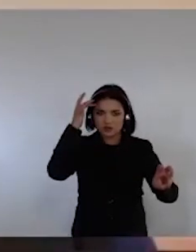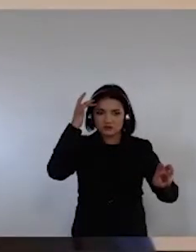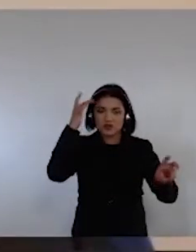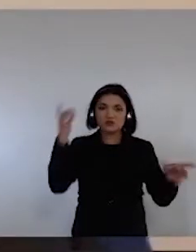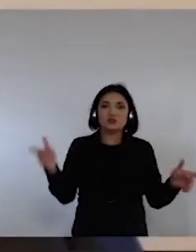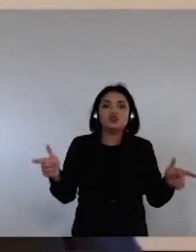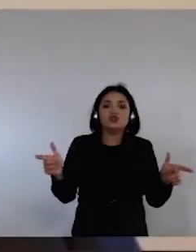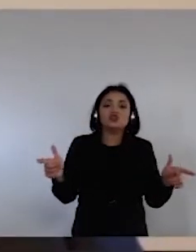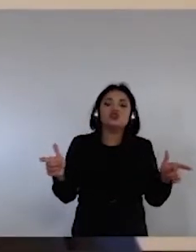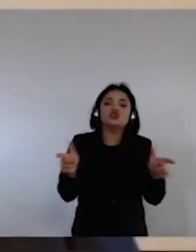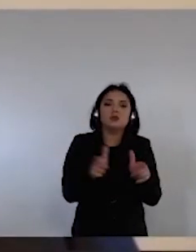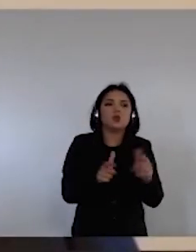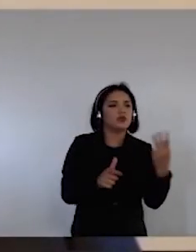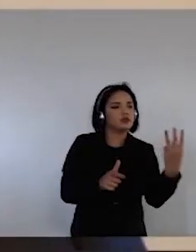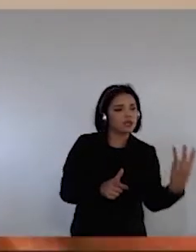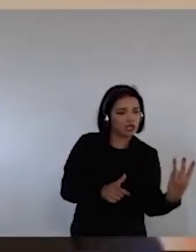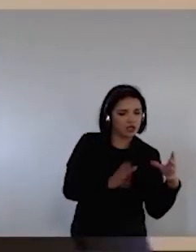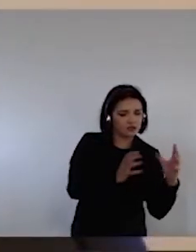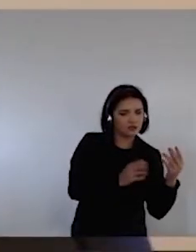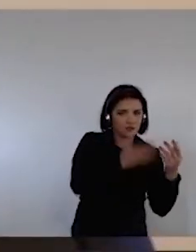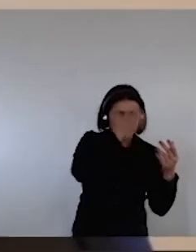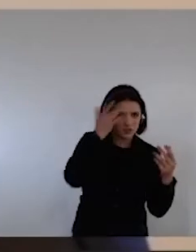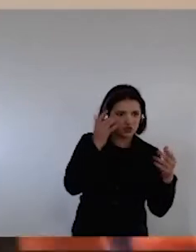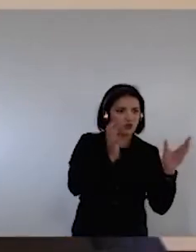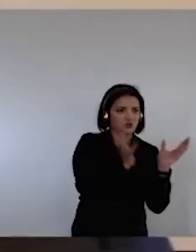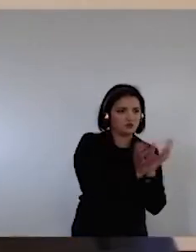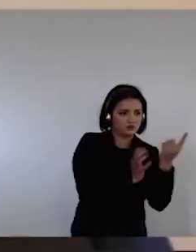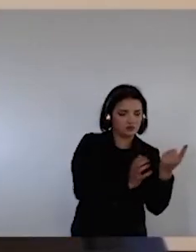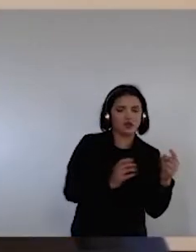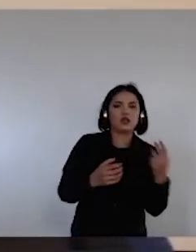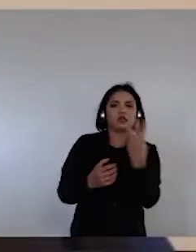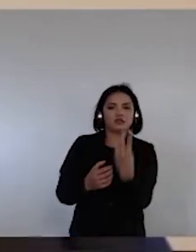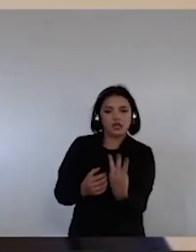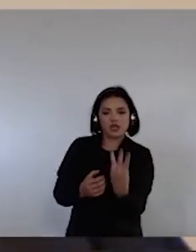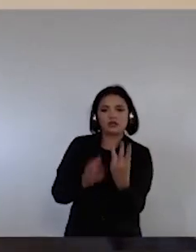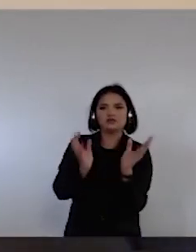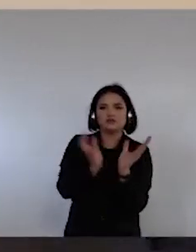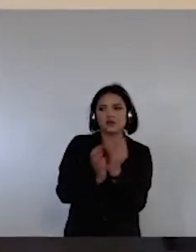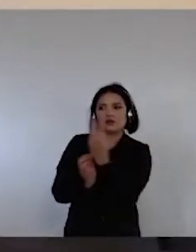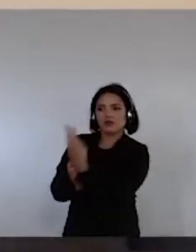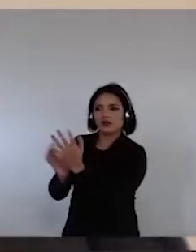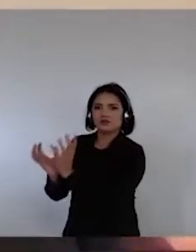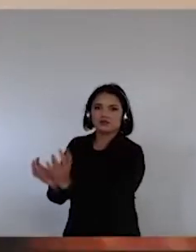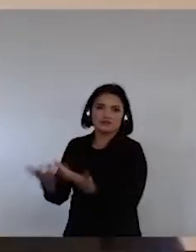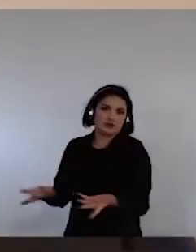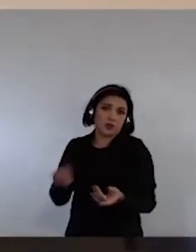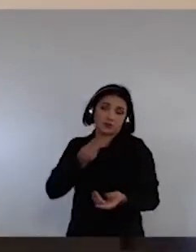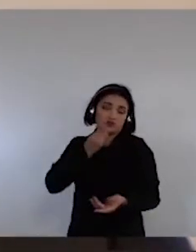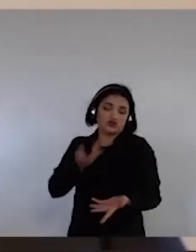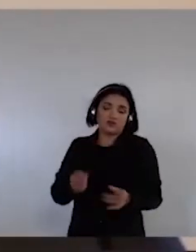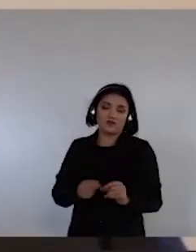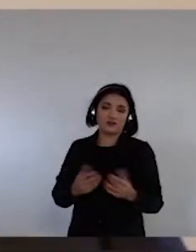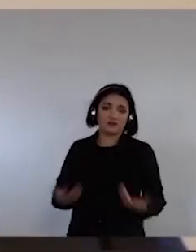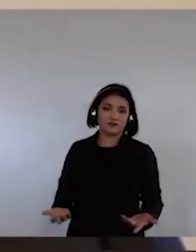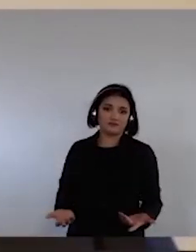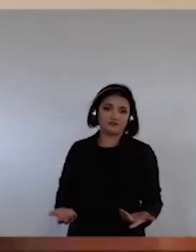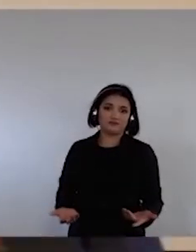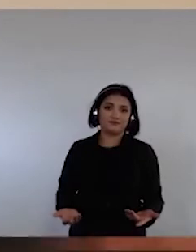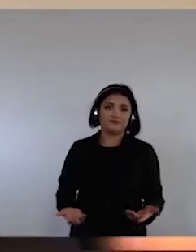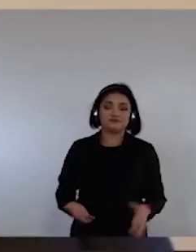daquelas hipóteses expressamente previstas no Código de Processo Civil. Então, acho que o